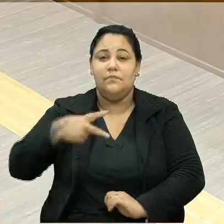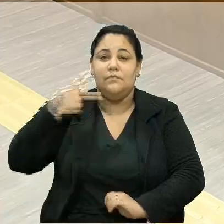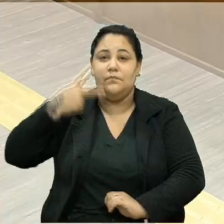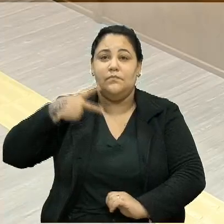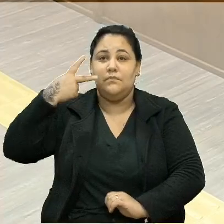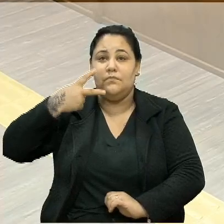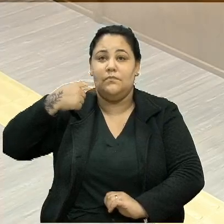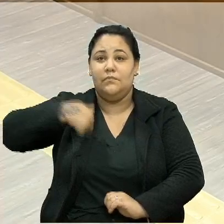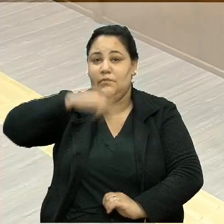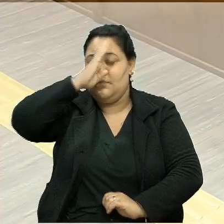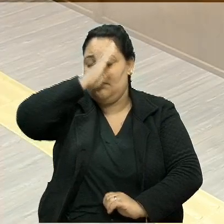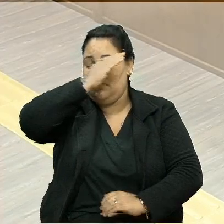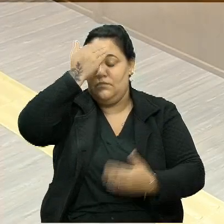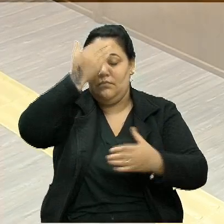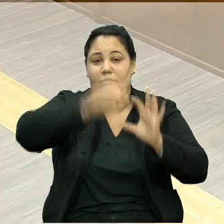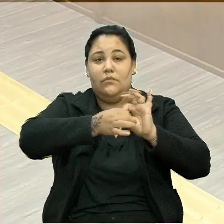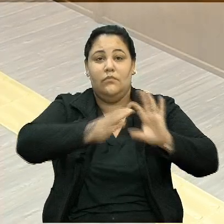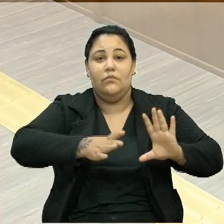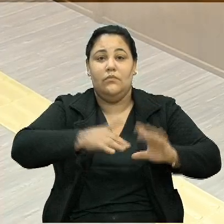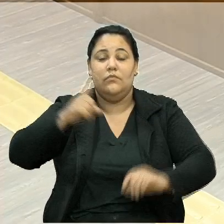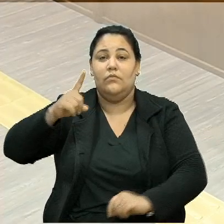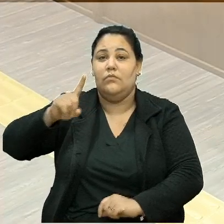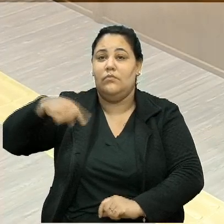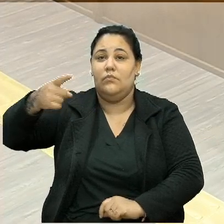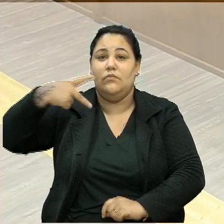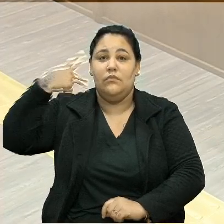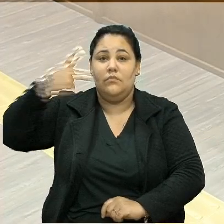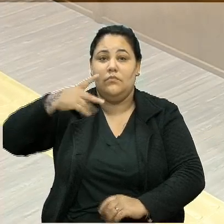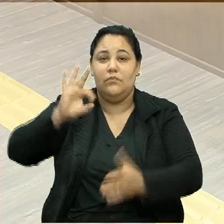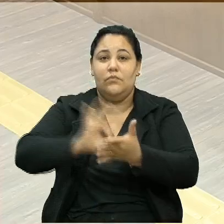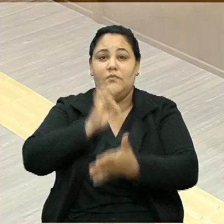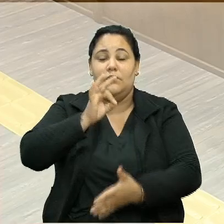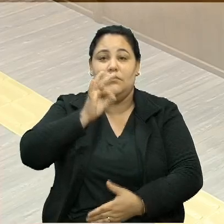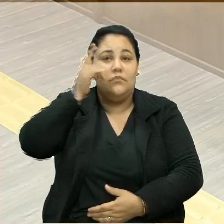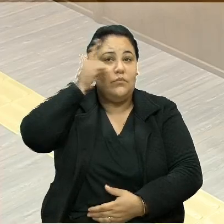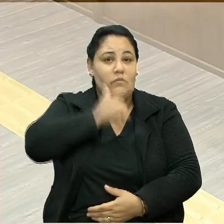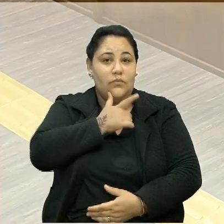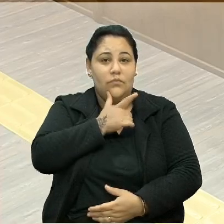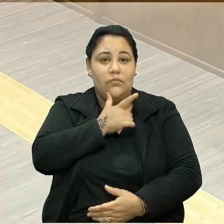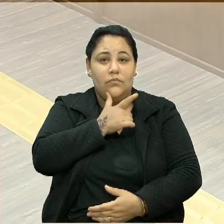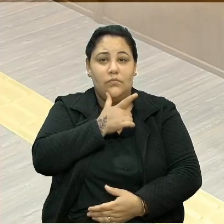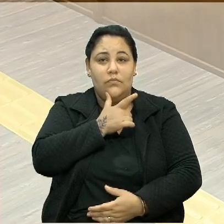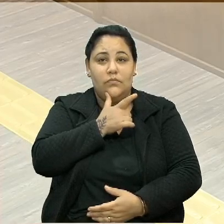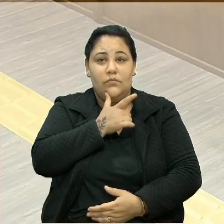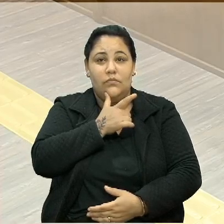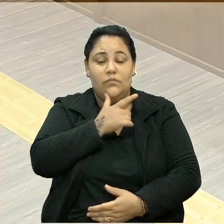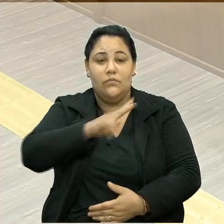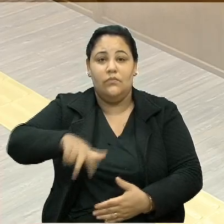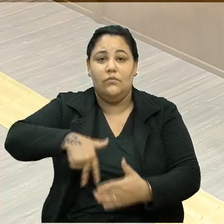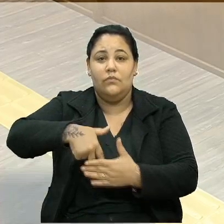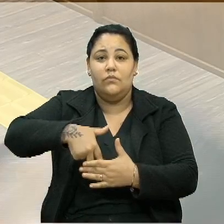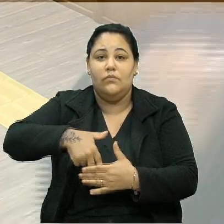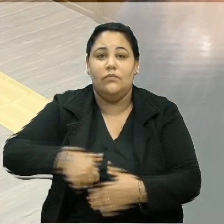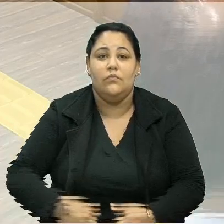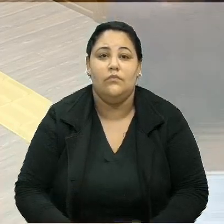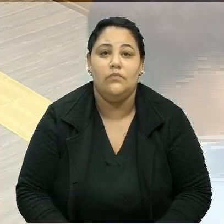Texto de vereador Adriano Bressan, agradece a abrir mão. Próximo vereador inscrito, vereador Lucas Carinato, na tribuna.